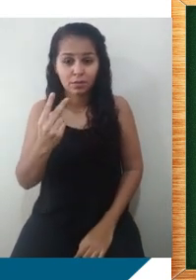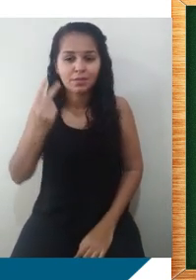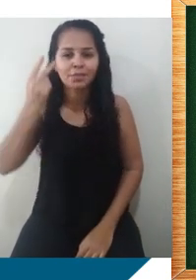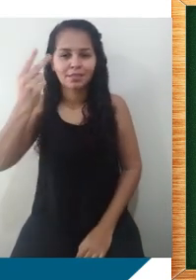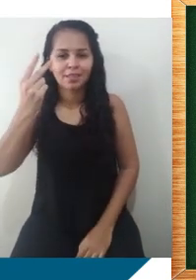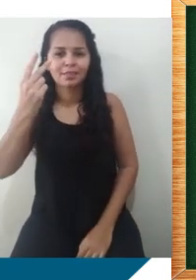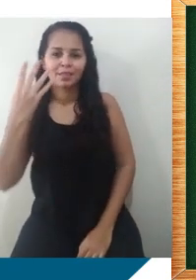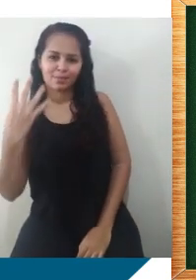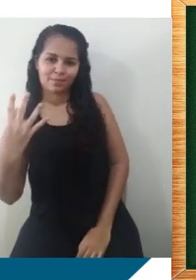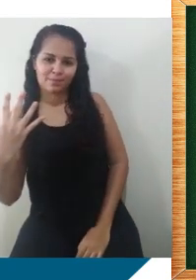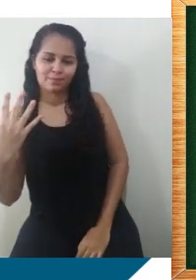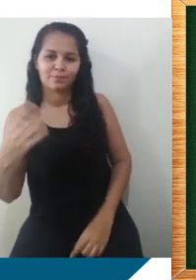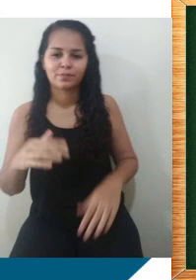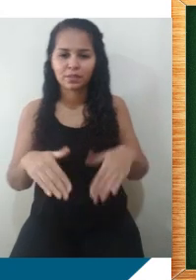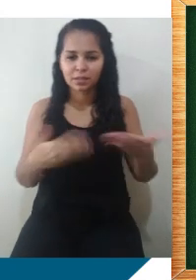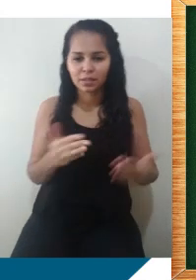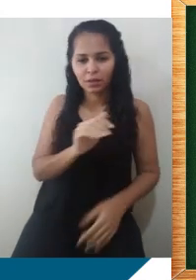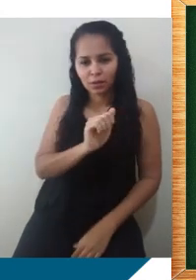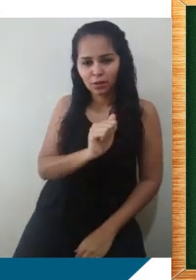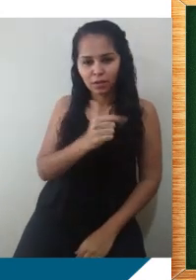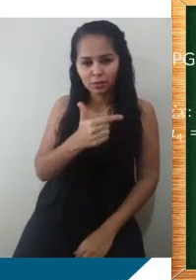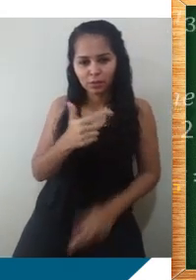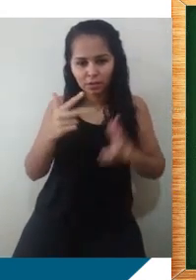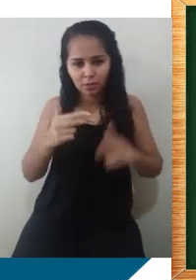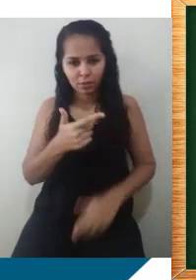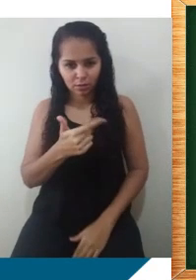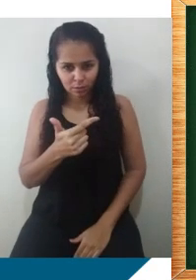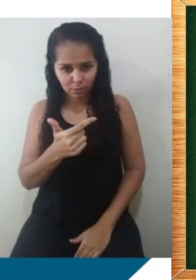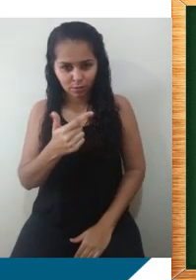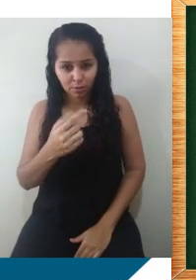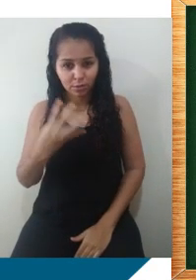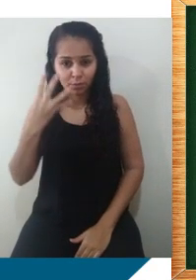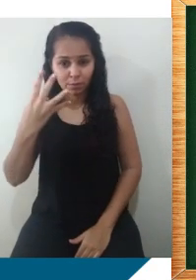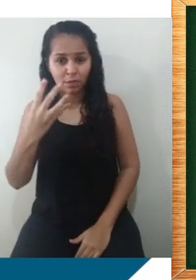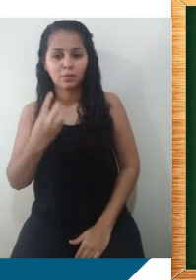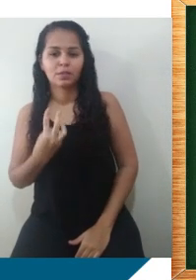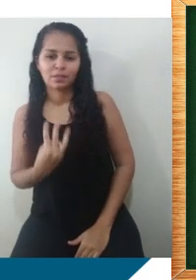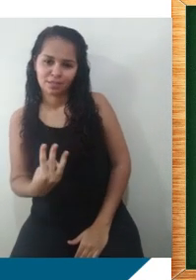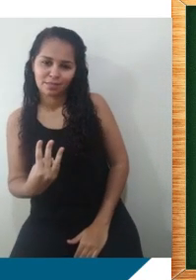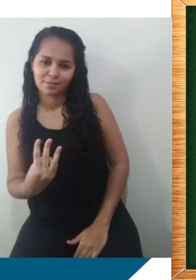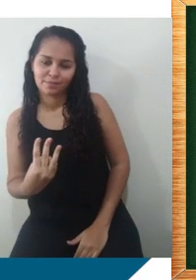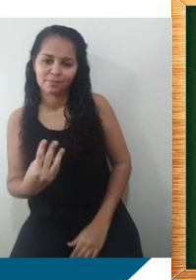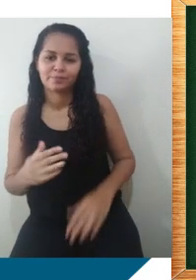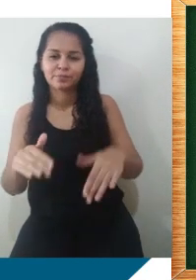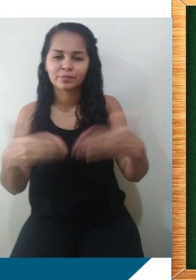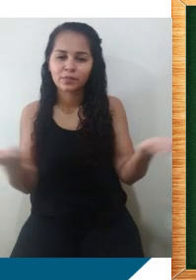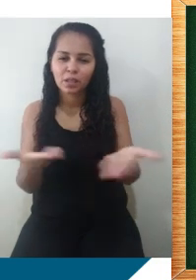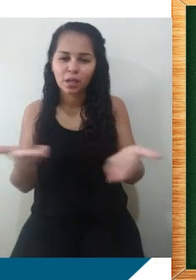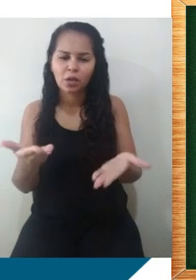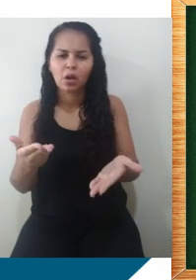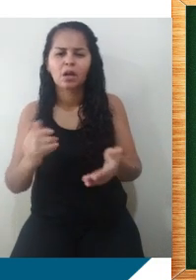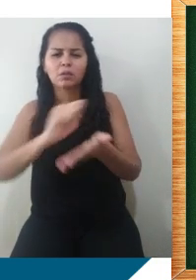igual a 3. Agora, iremos ver um exercício de fixação. Dada a progressão